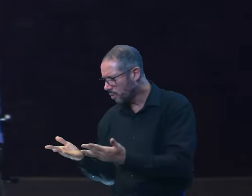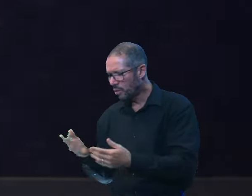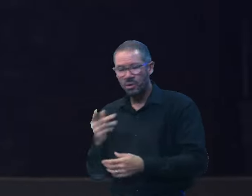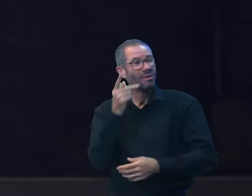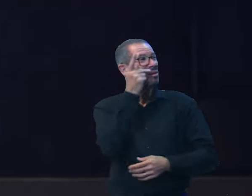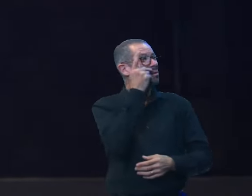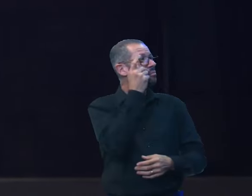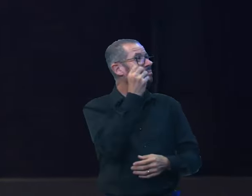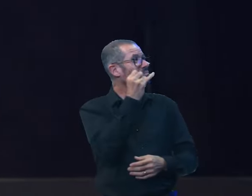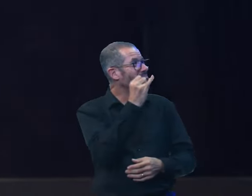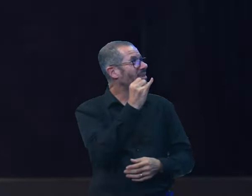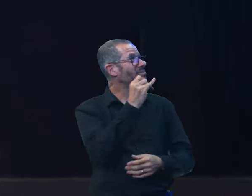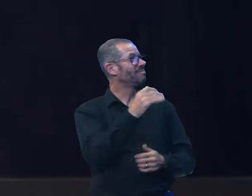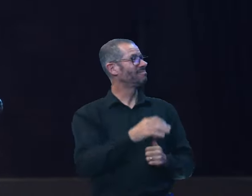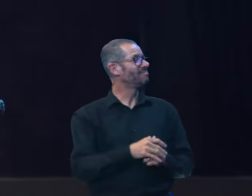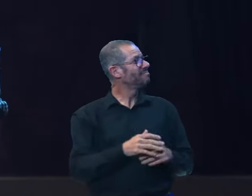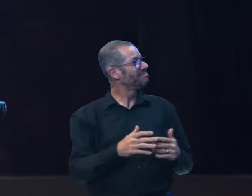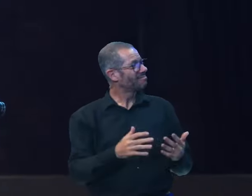Pai,